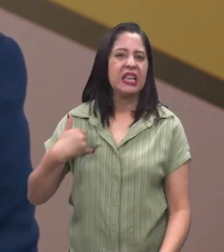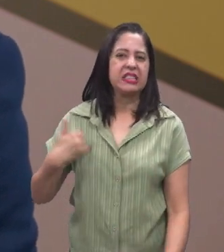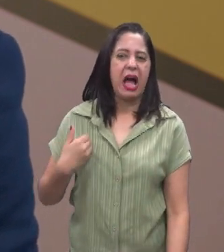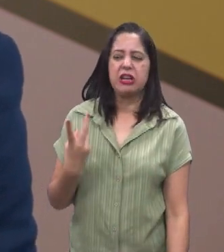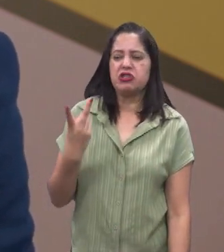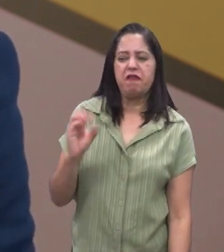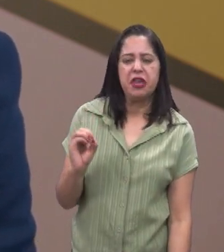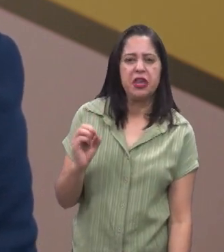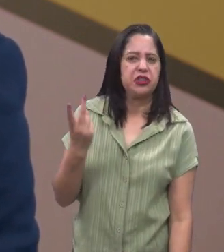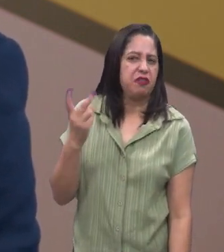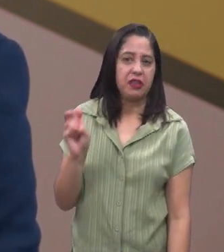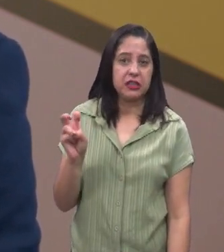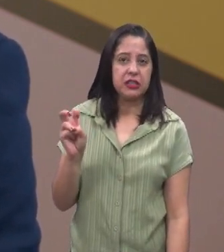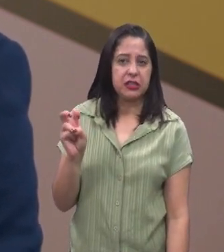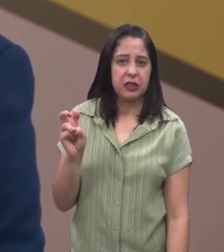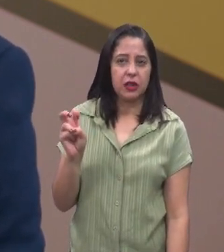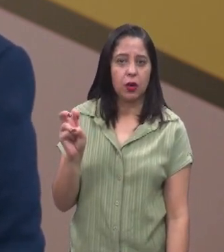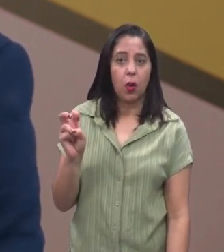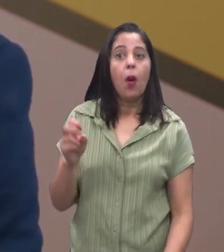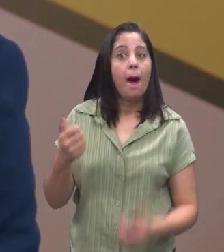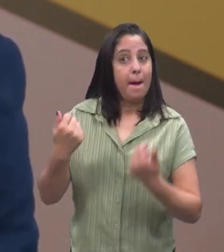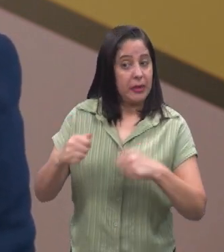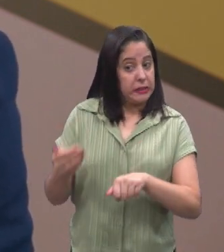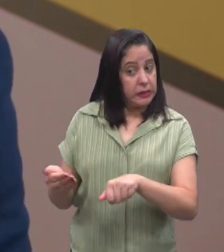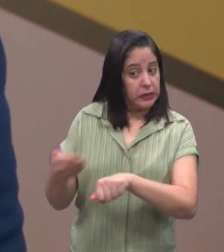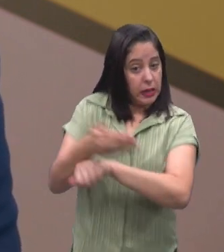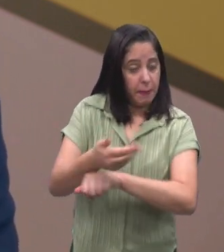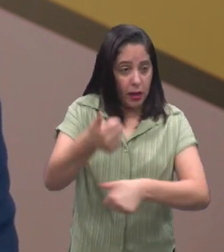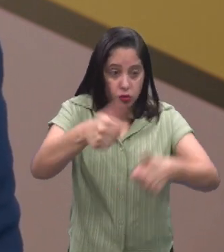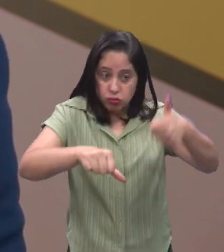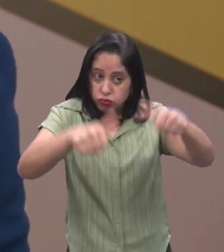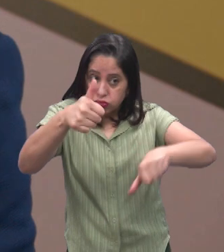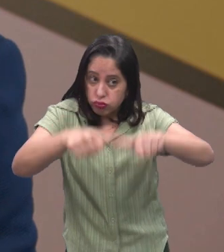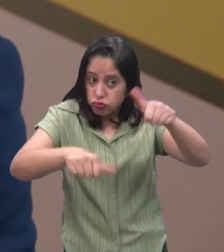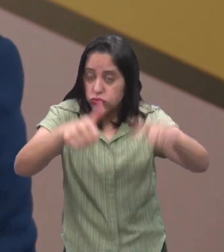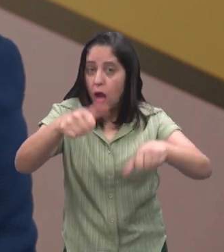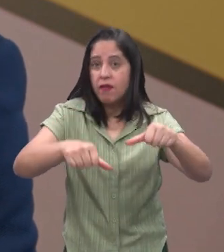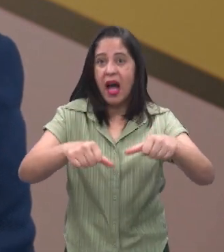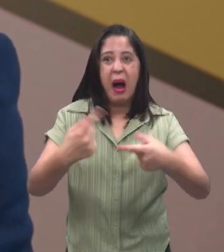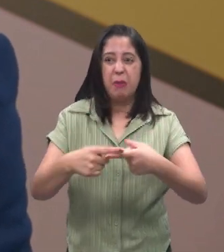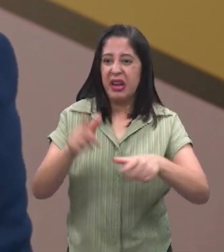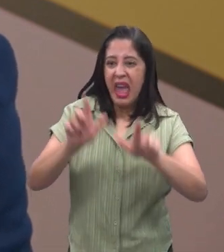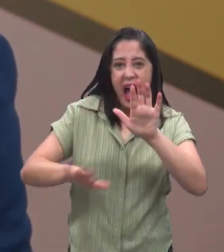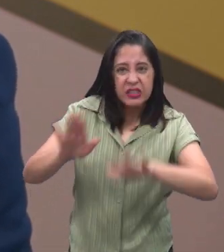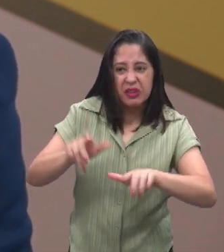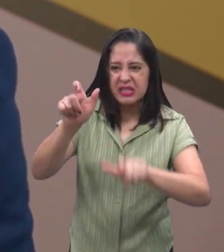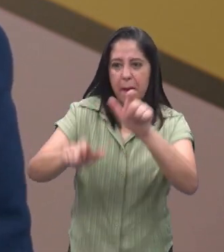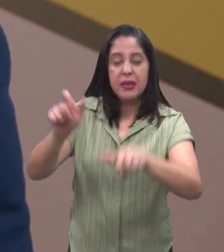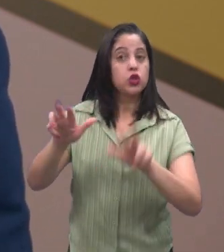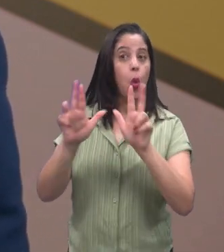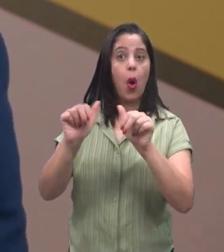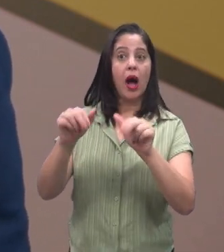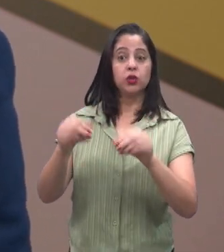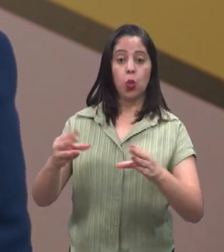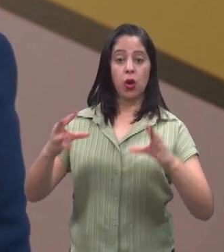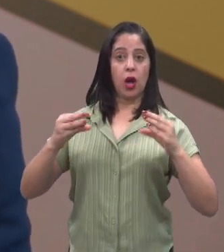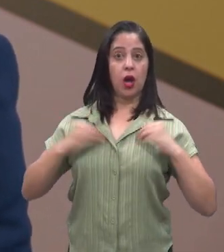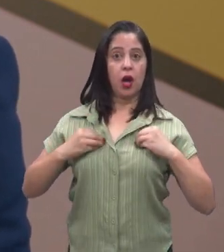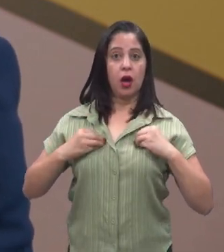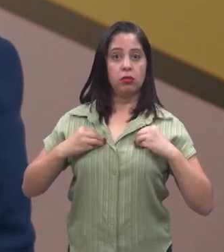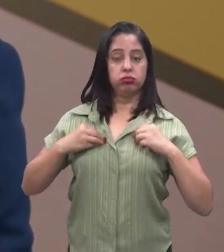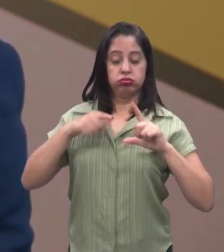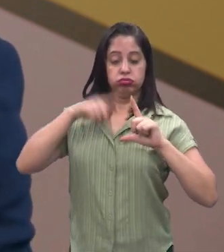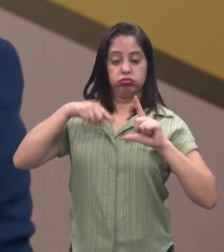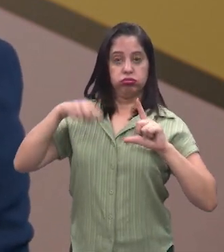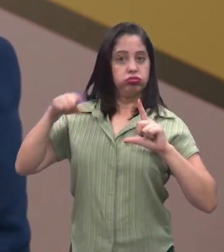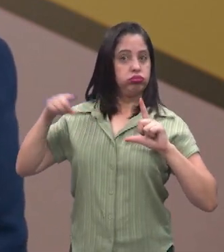20, 25 anos, já é bom fazer uma primeira avaliação. Porque a pessoa às vezes nunca fez um eletrocardiograma, um ecocardiograma, não custa nada fazer para você